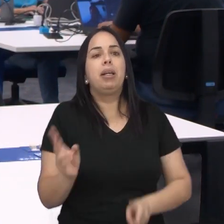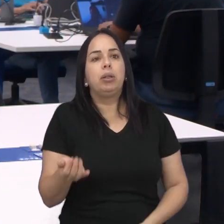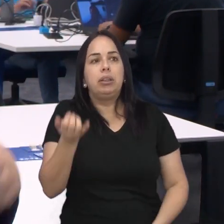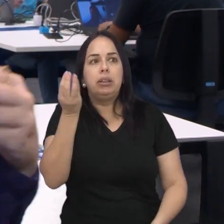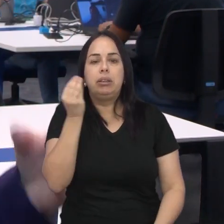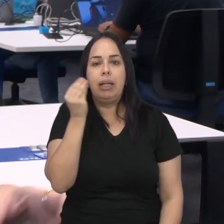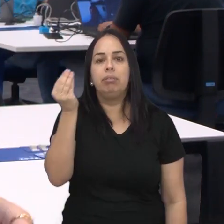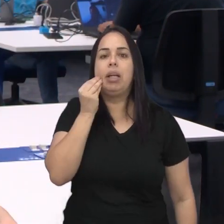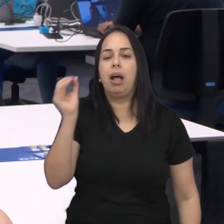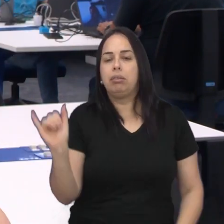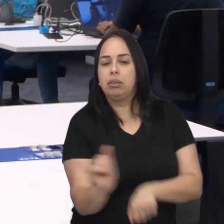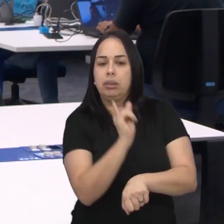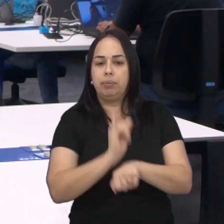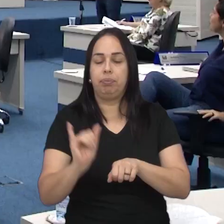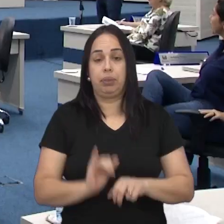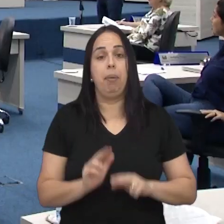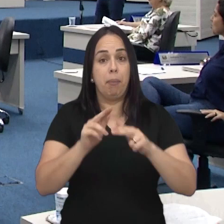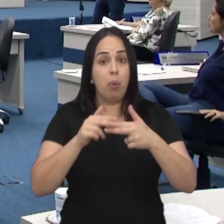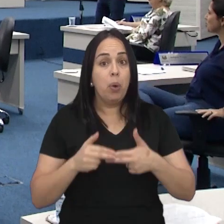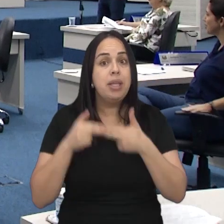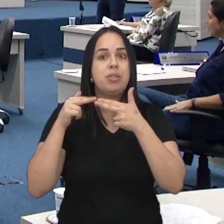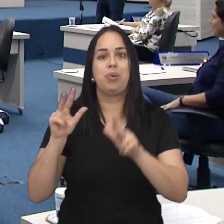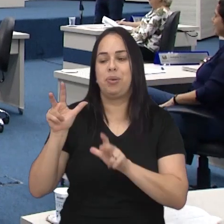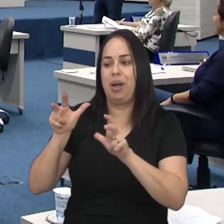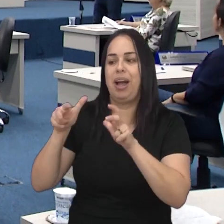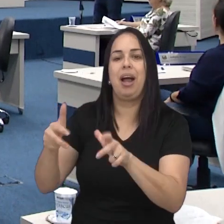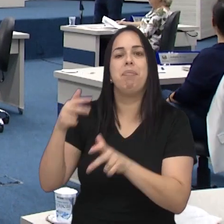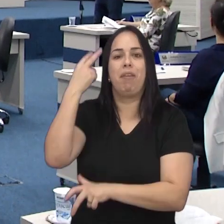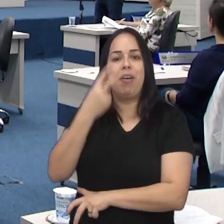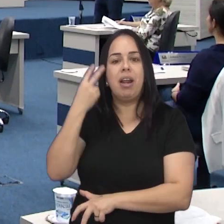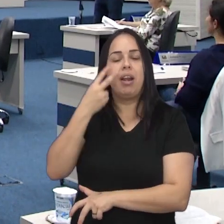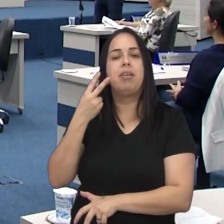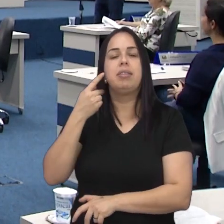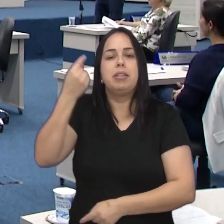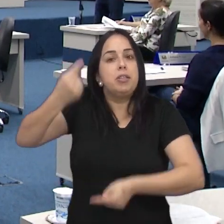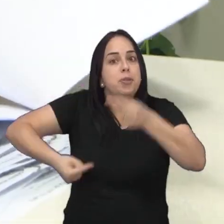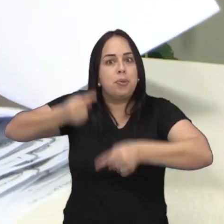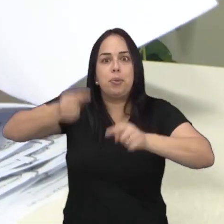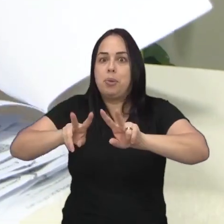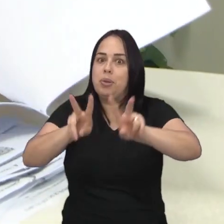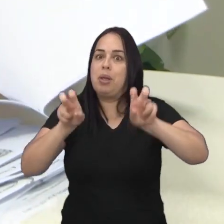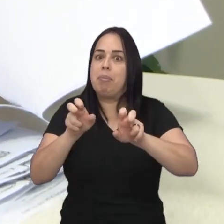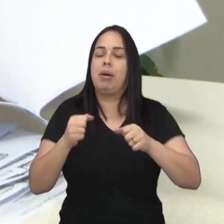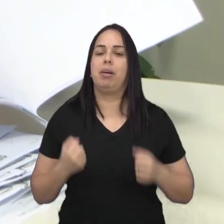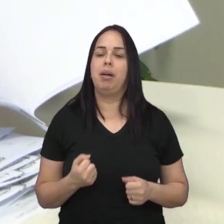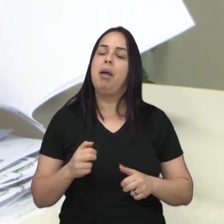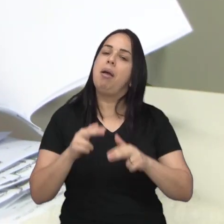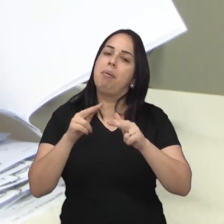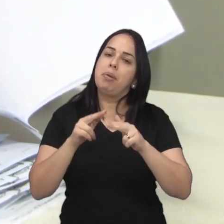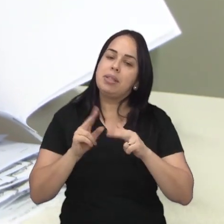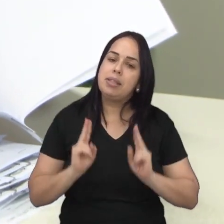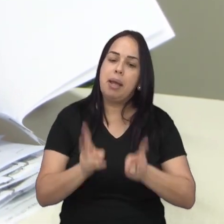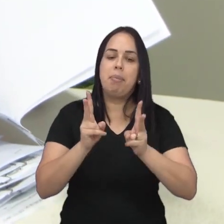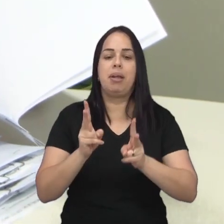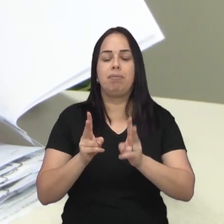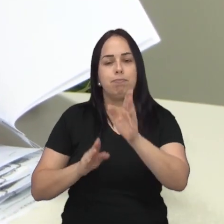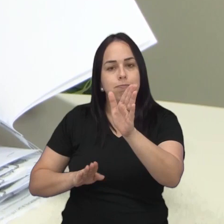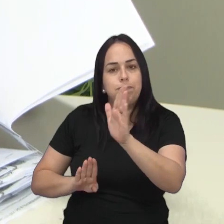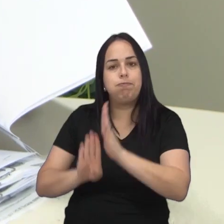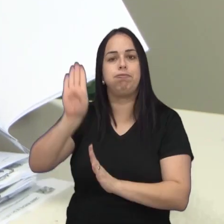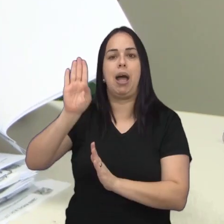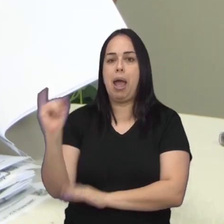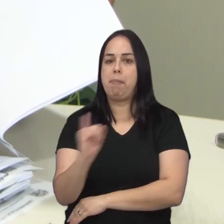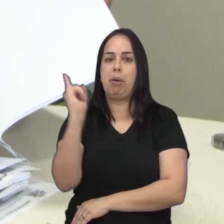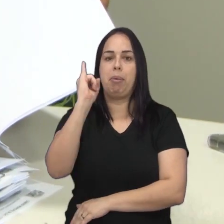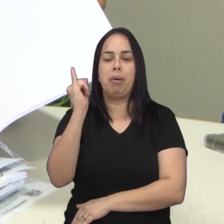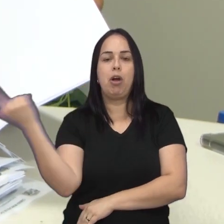também sempre inovação, pensamento crítico. O assunto é debatido com frequência pela Câmara. Para os vereadores, manter o desenvolvimento do